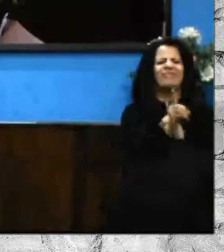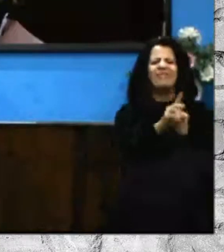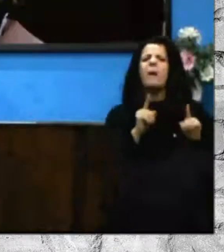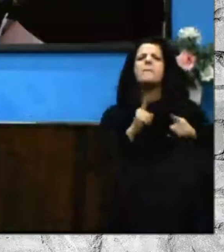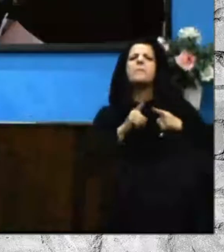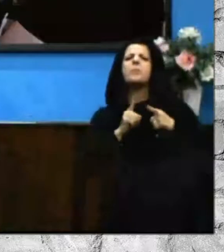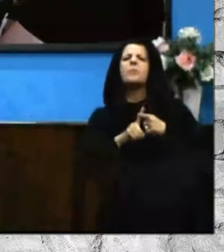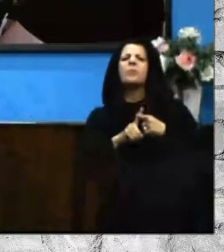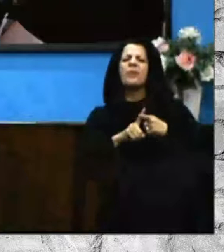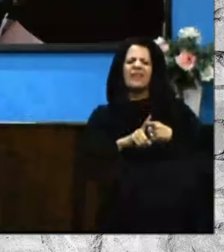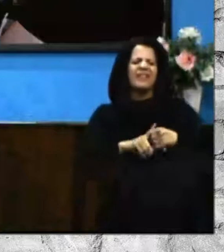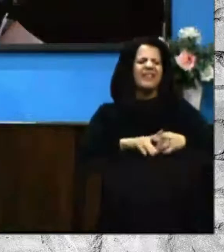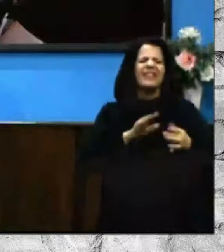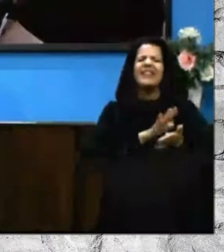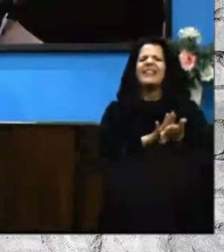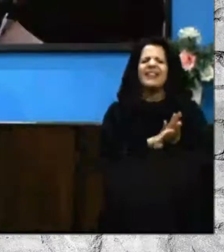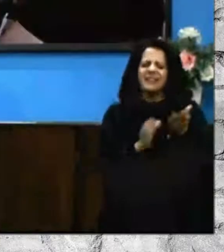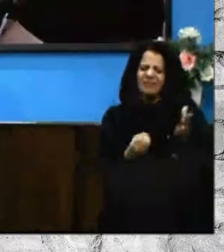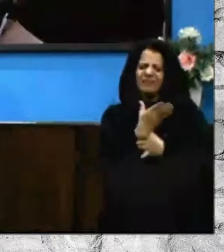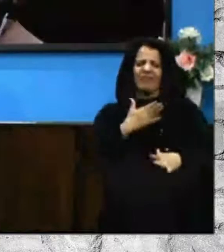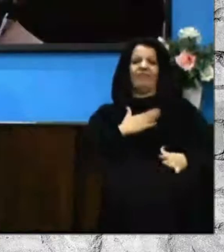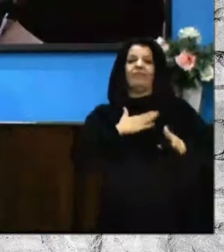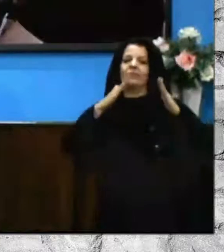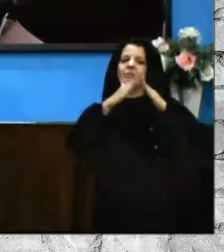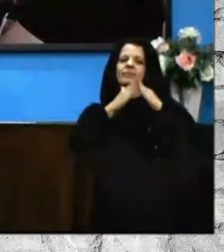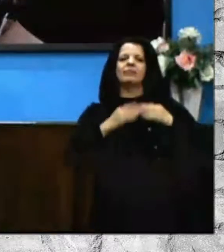disse que nenhuma praga chegará à minha tenda.